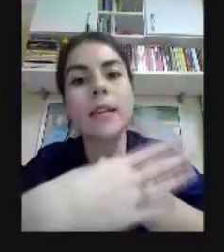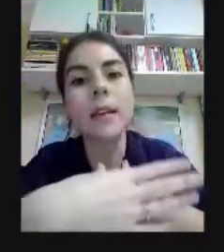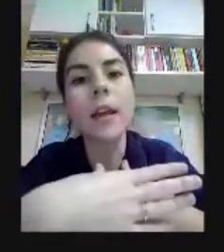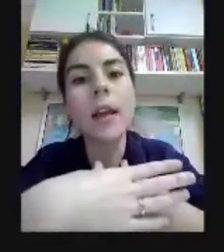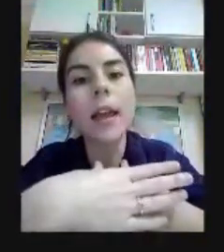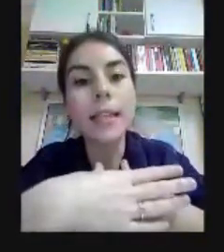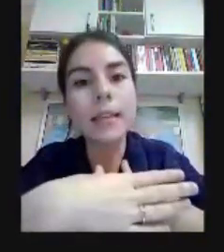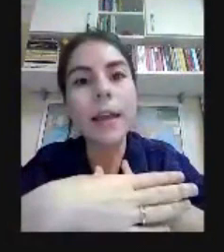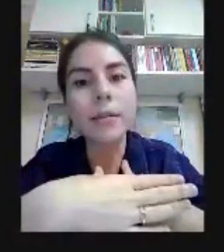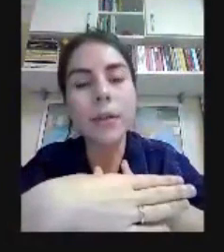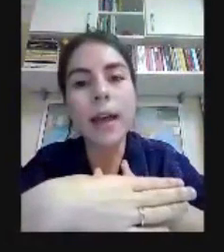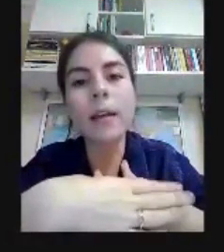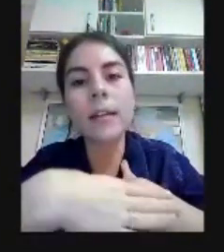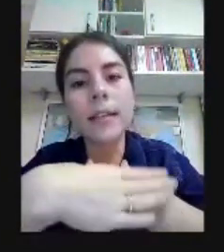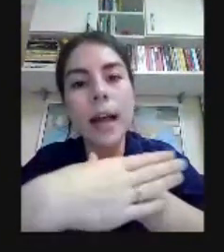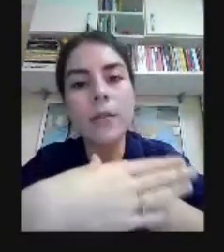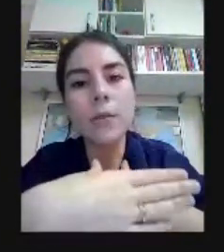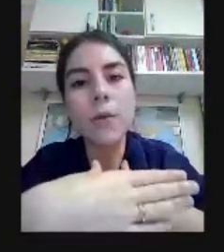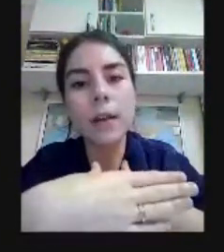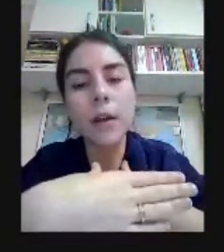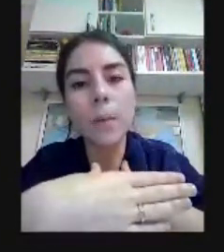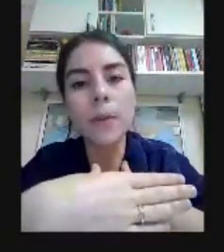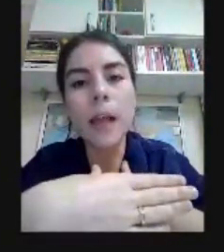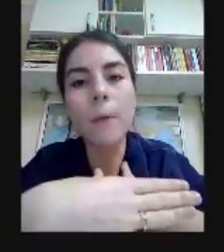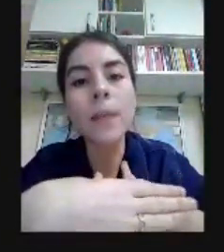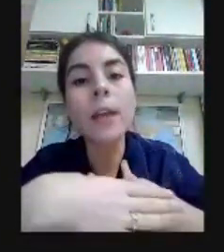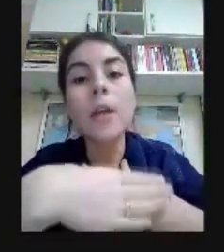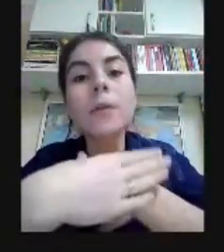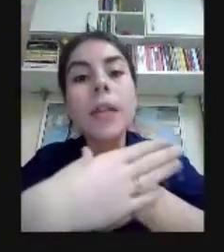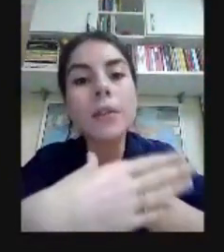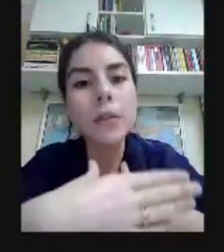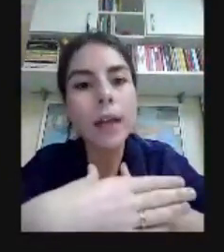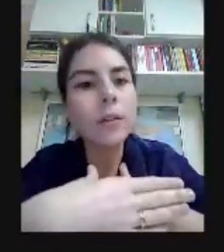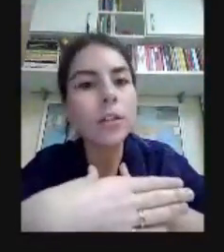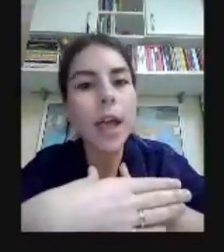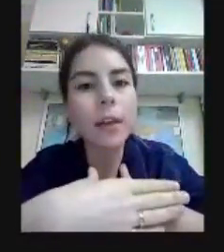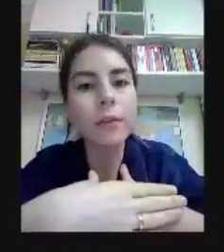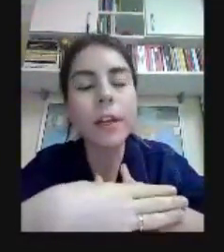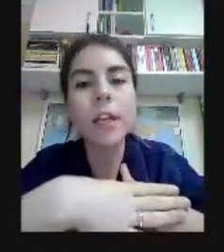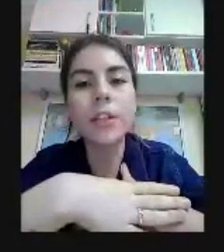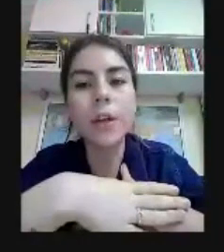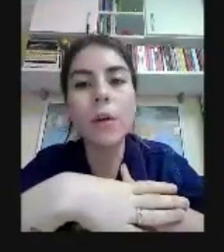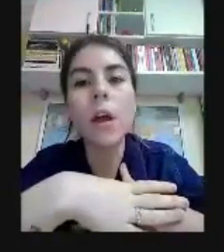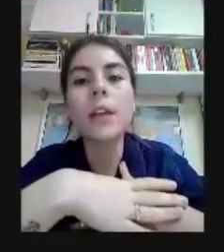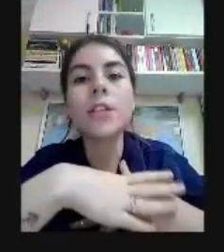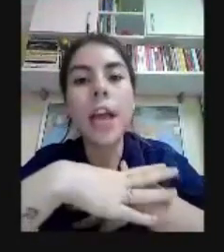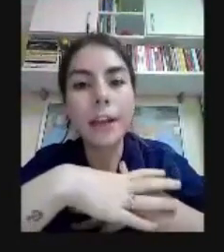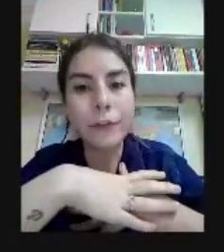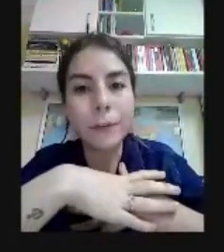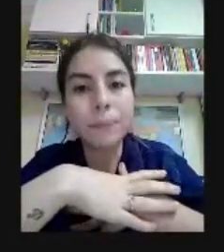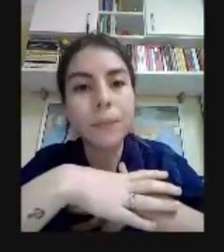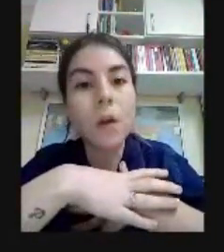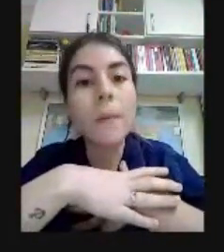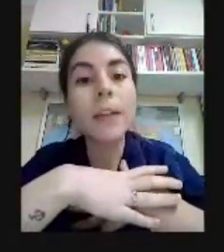escrever esse esse texto né nesse caso o o seu assento do lado da jennifer e digo